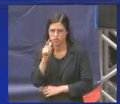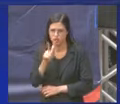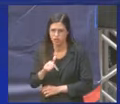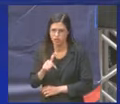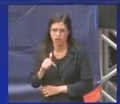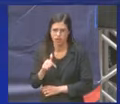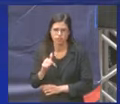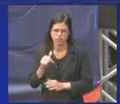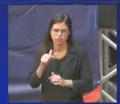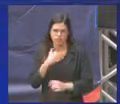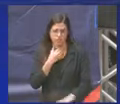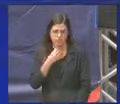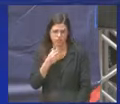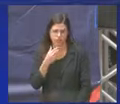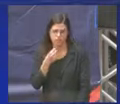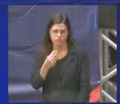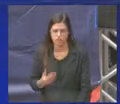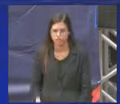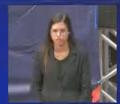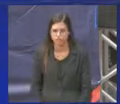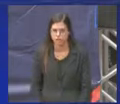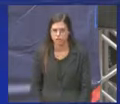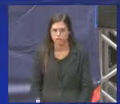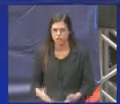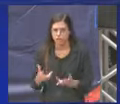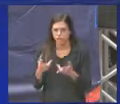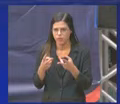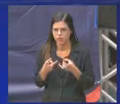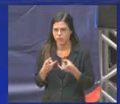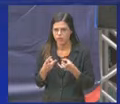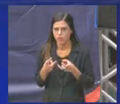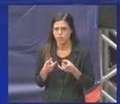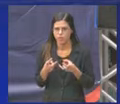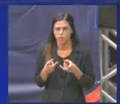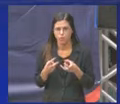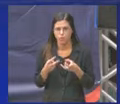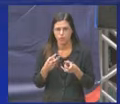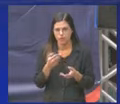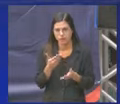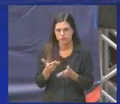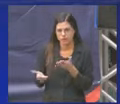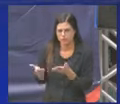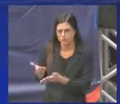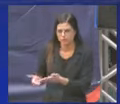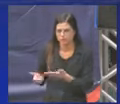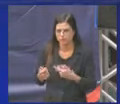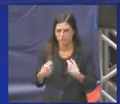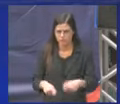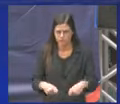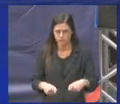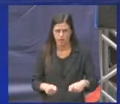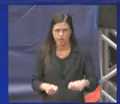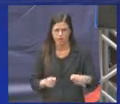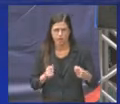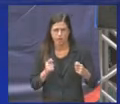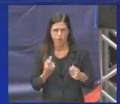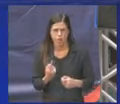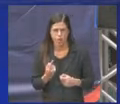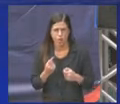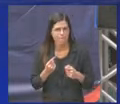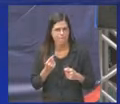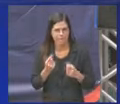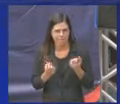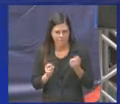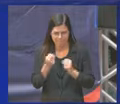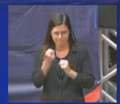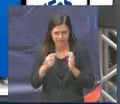bebida adulterada. Mas a gente foi vendo que a viabilidade disso se perdia quando a gente teria uma máquina para cada resíduo e quando hoje a gente tem essa